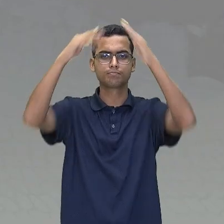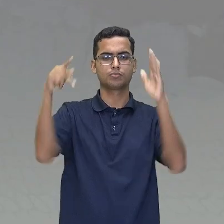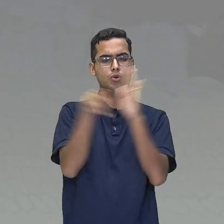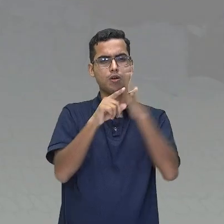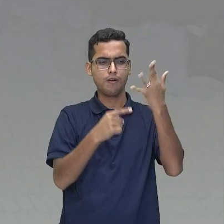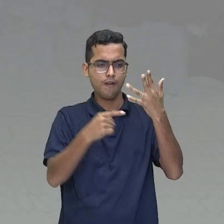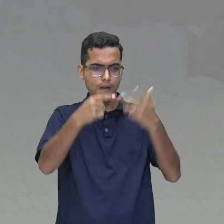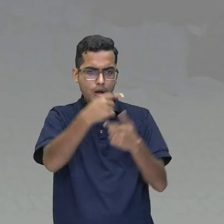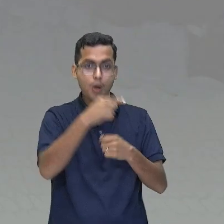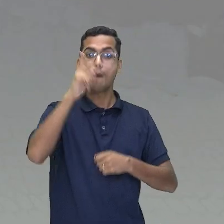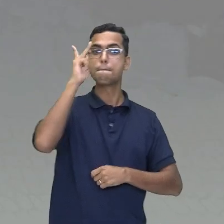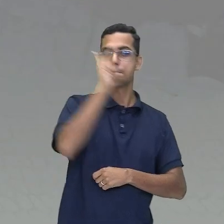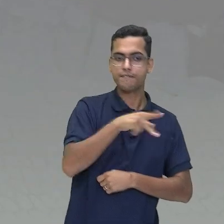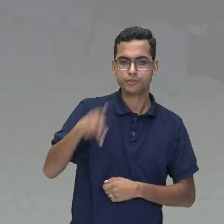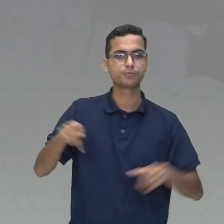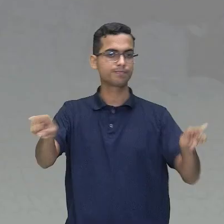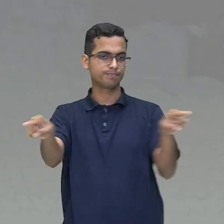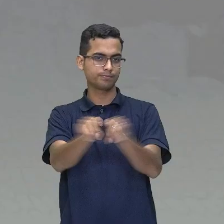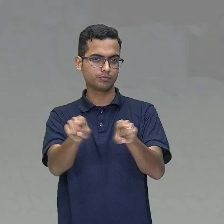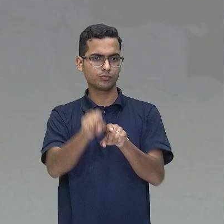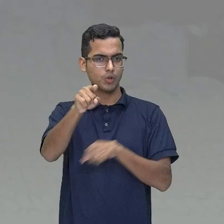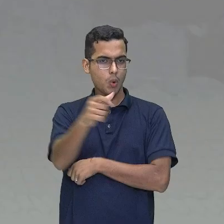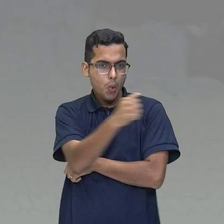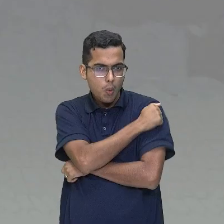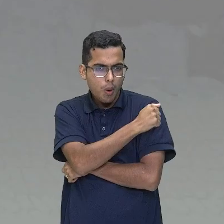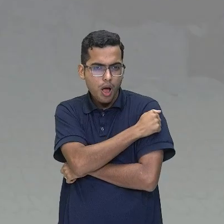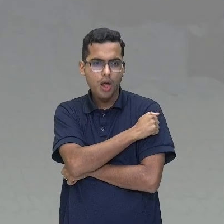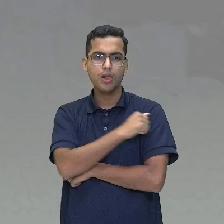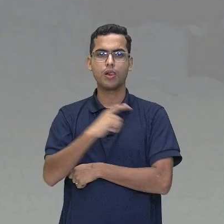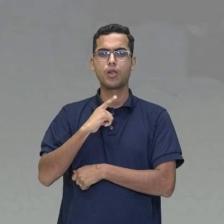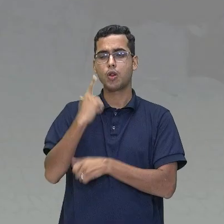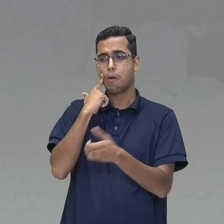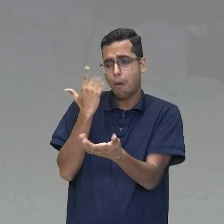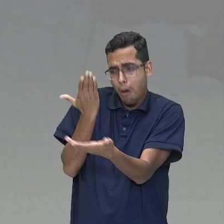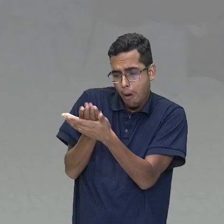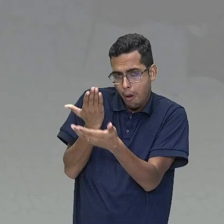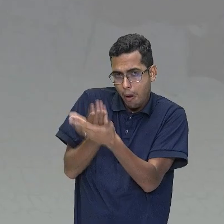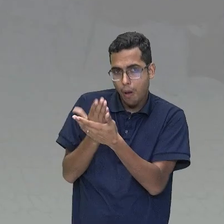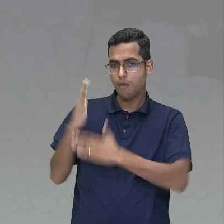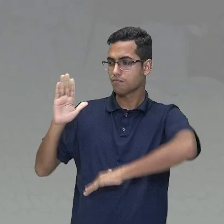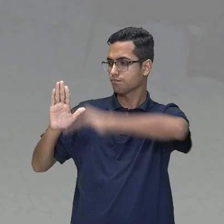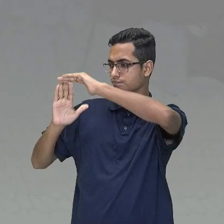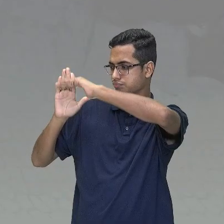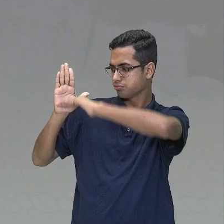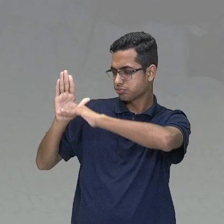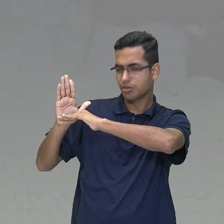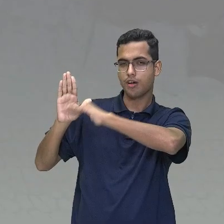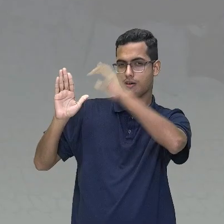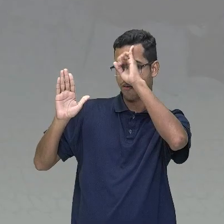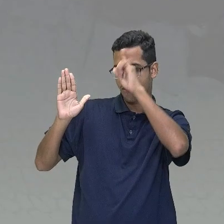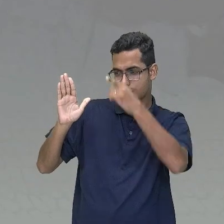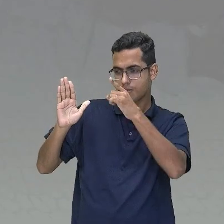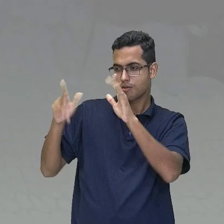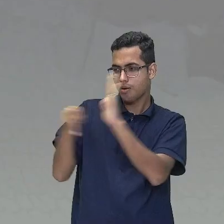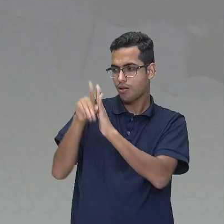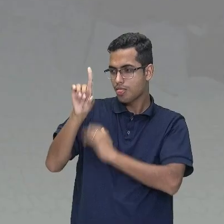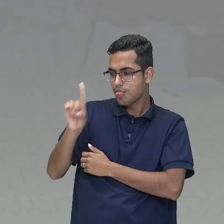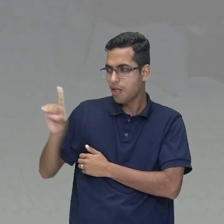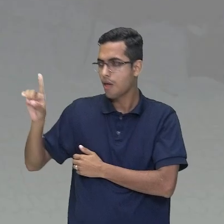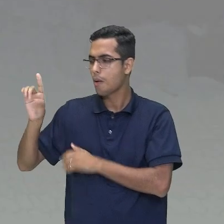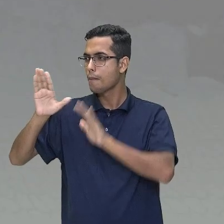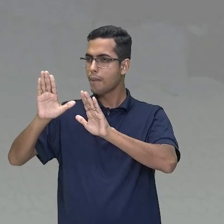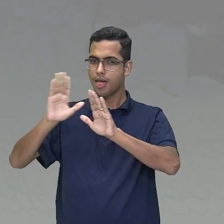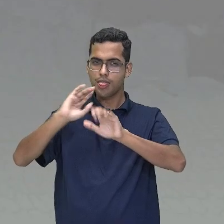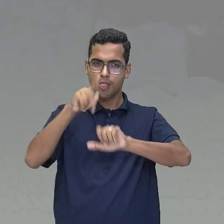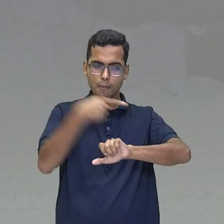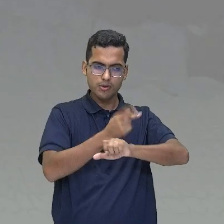esses mandamentos, mas se comporta mal na escola, desobedece o professor, está fazendo coisa errada. Não pode desobedecer o professor,